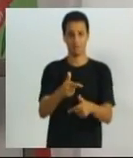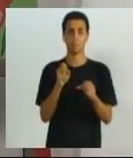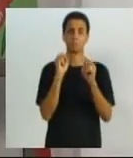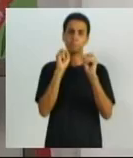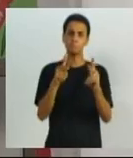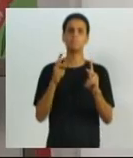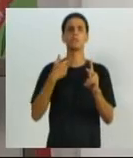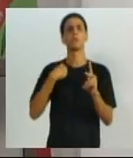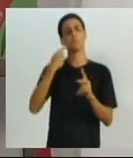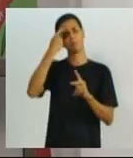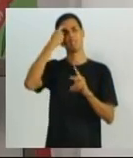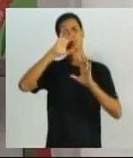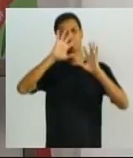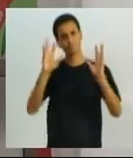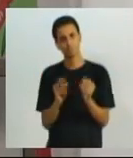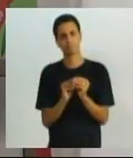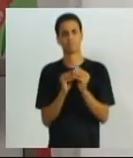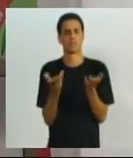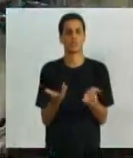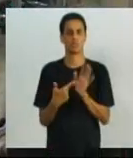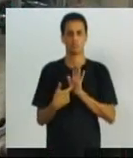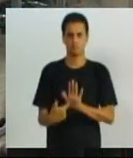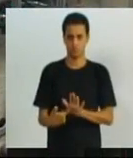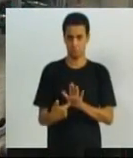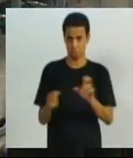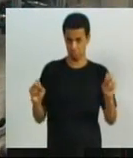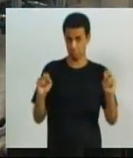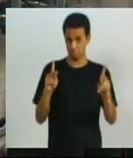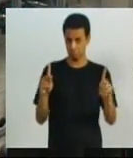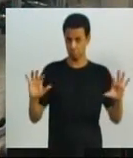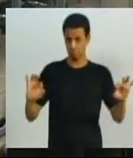tinha inicialmente para colocar.